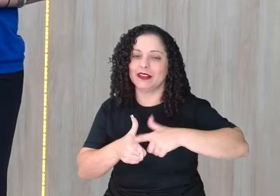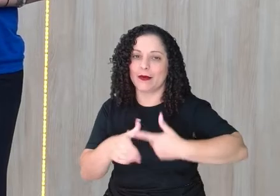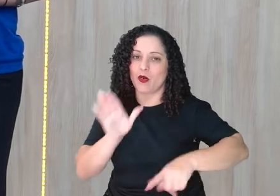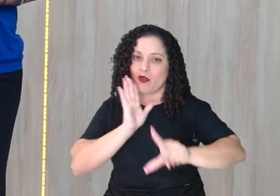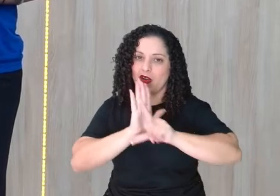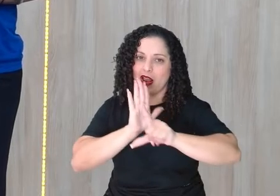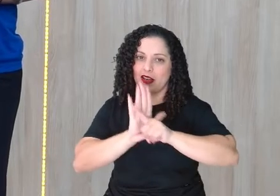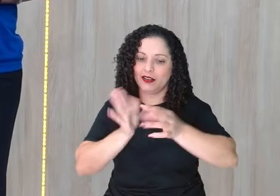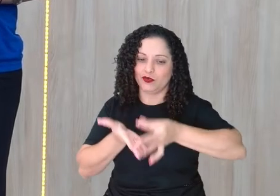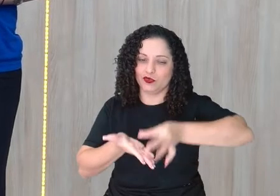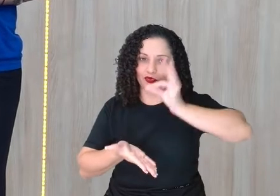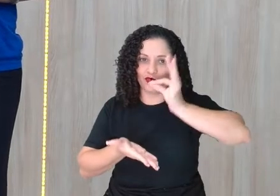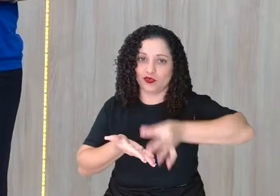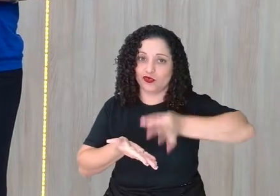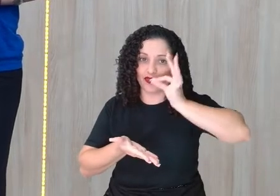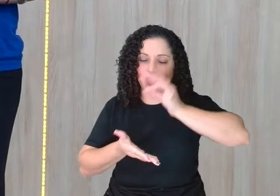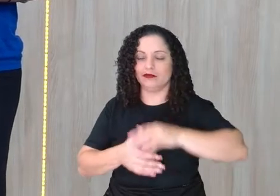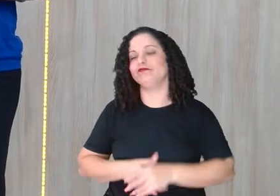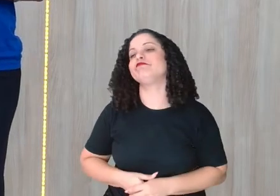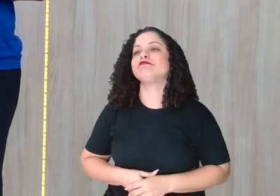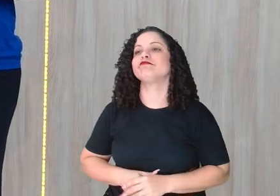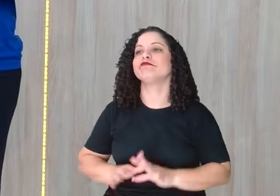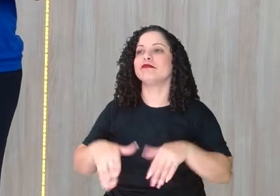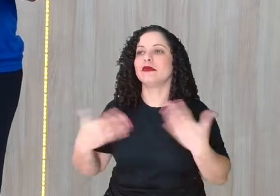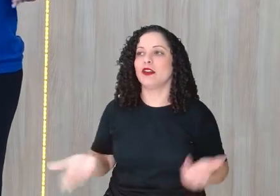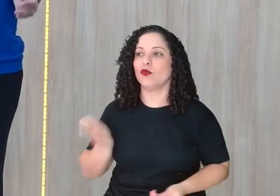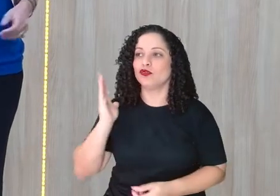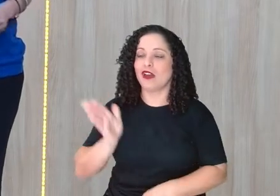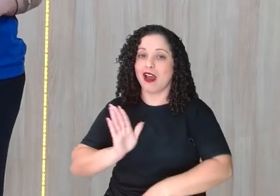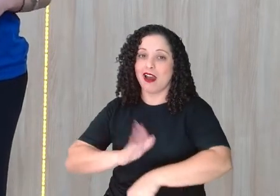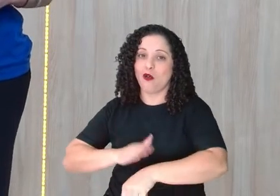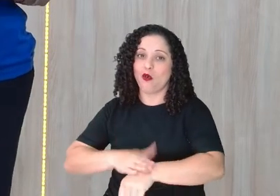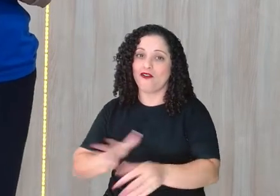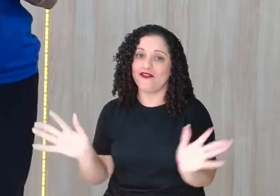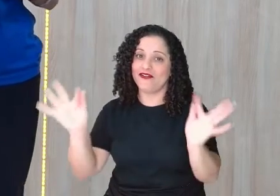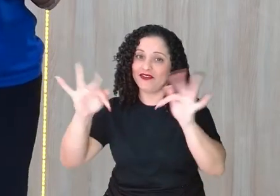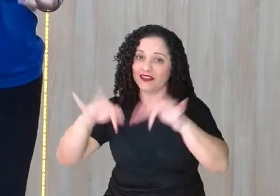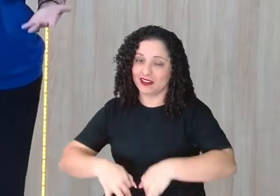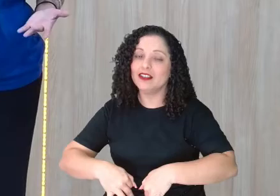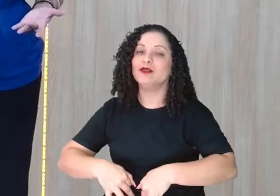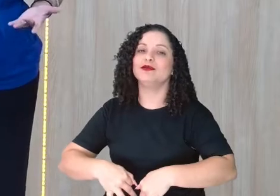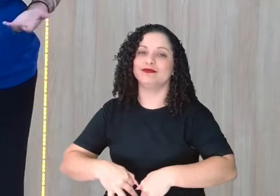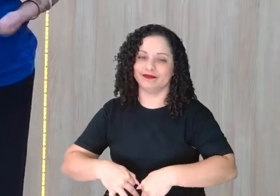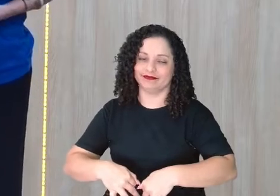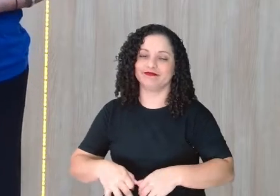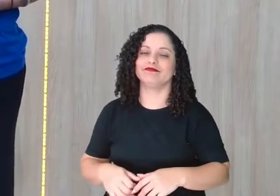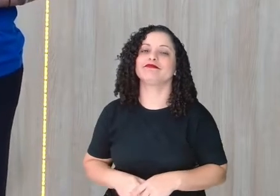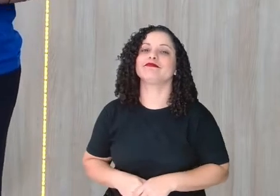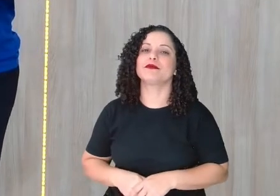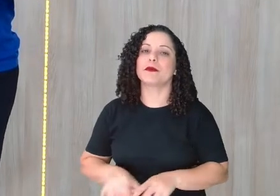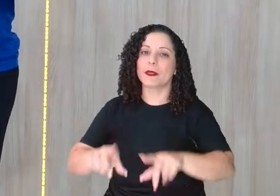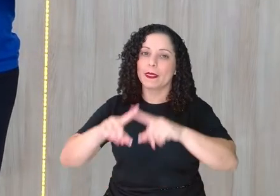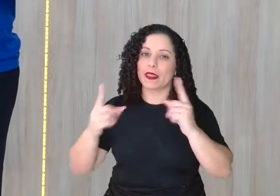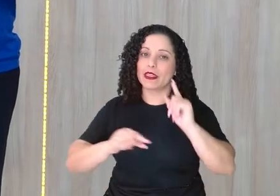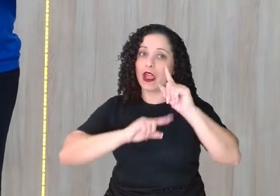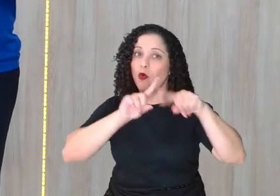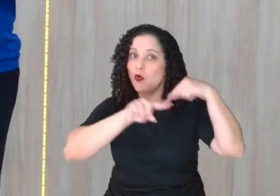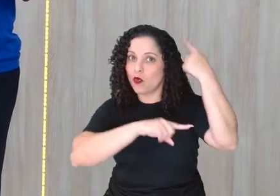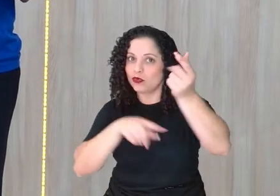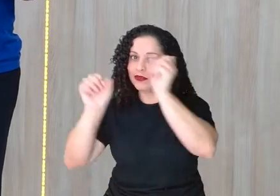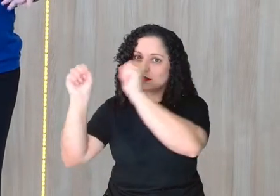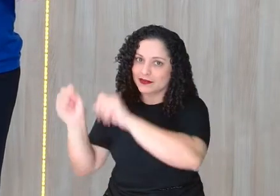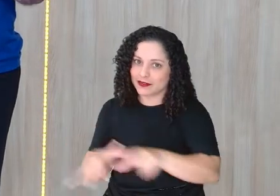do chá, certo? Bom, a gente já está chegando, né, ao fim da nossa aula aqui. A gente, na próxima